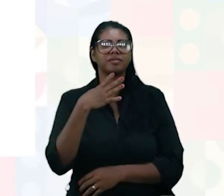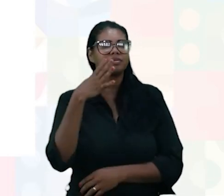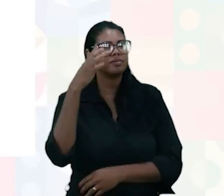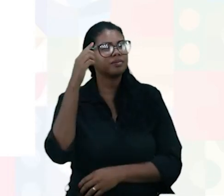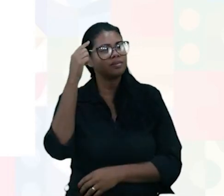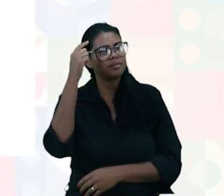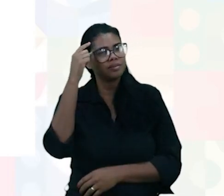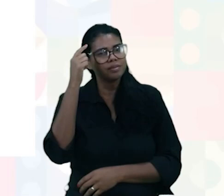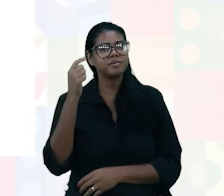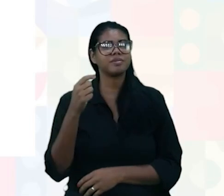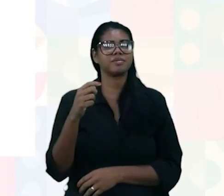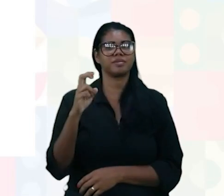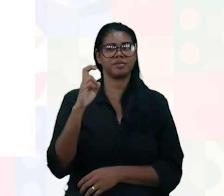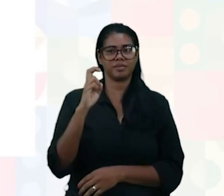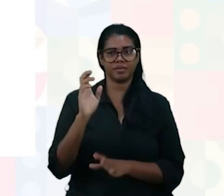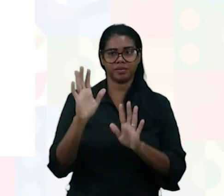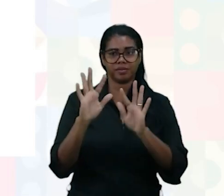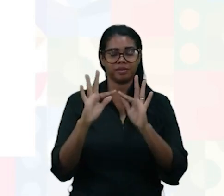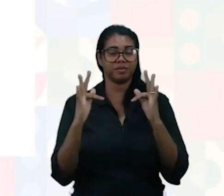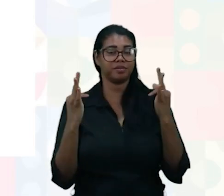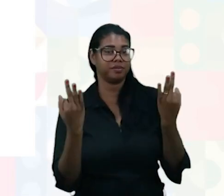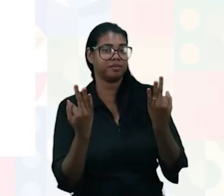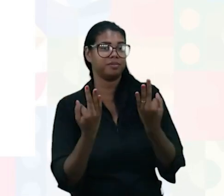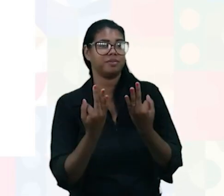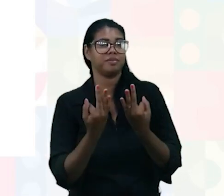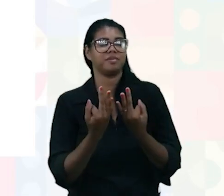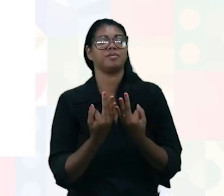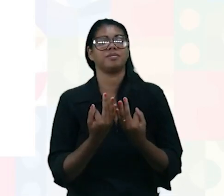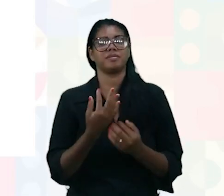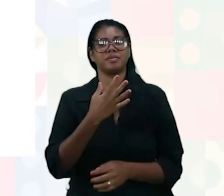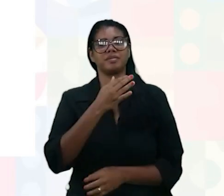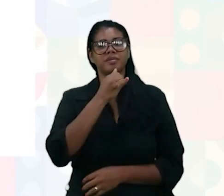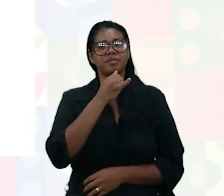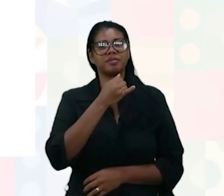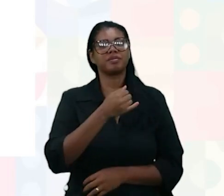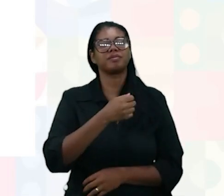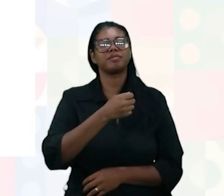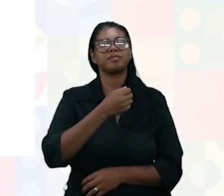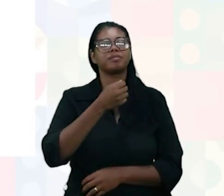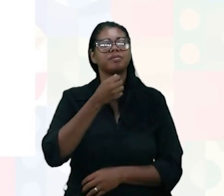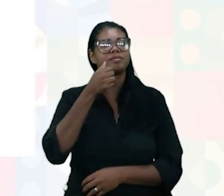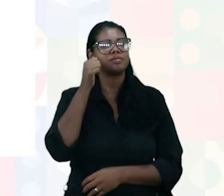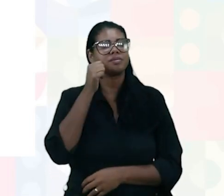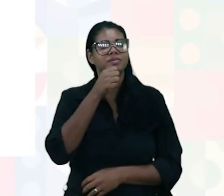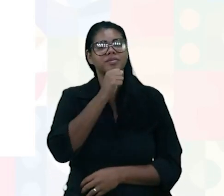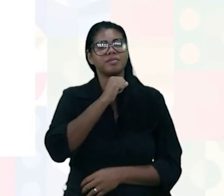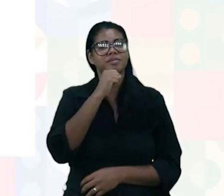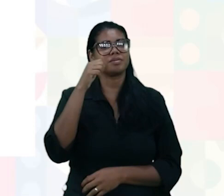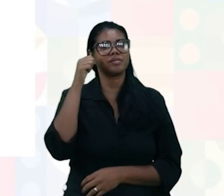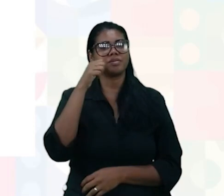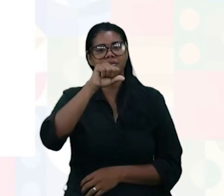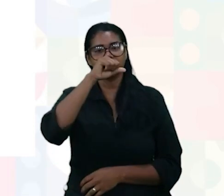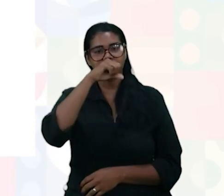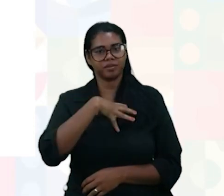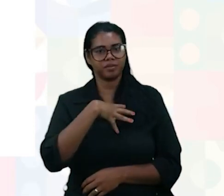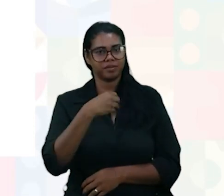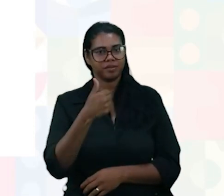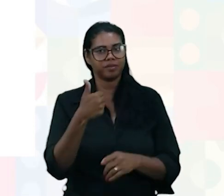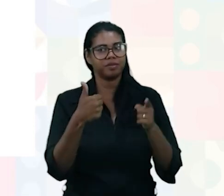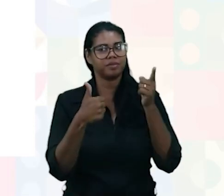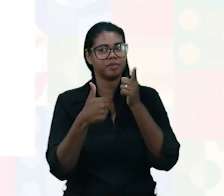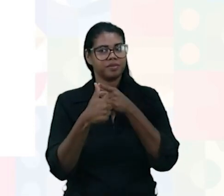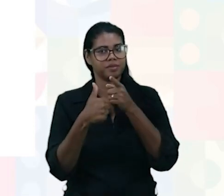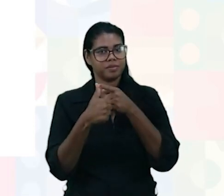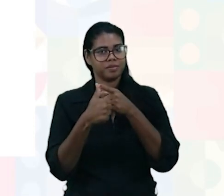no nosso ciclo familiar. A gente está falando, por exemplo, de avó, mãe e filho. Tem uma hierarquia, alguém veio primeiro.